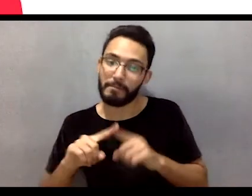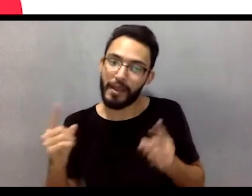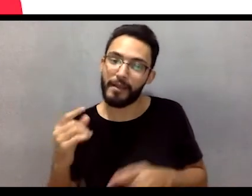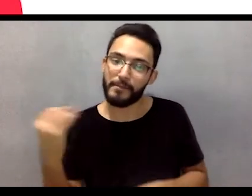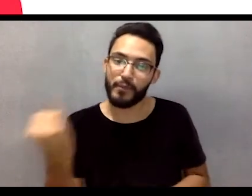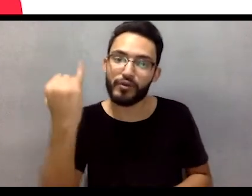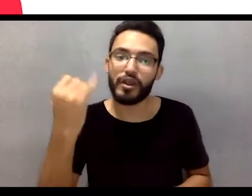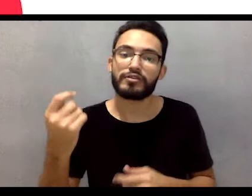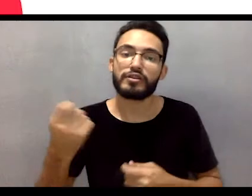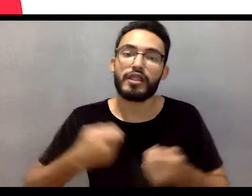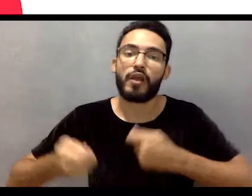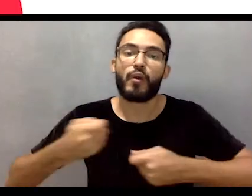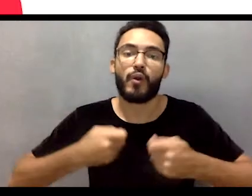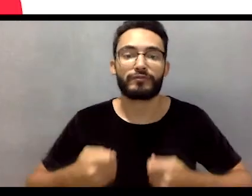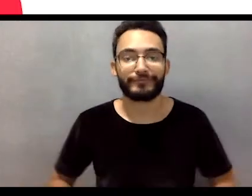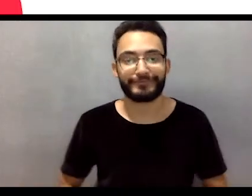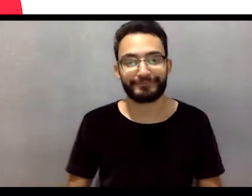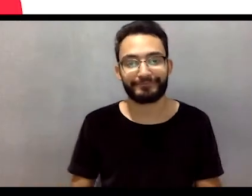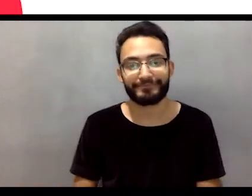negócio.